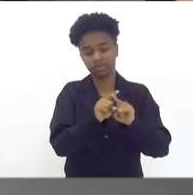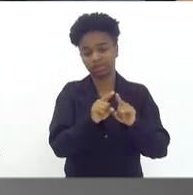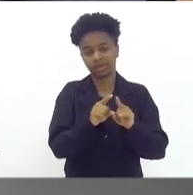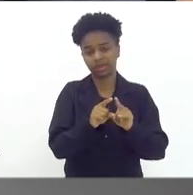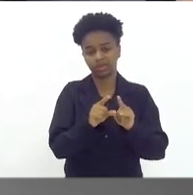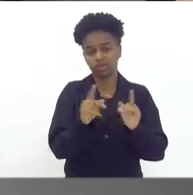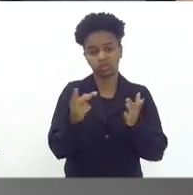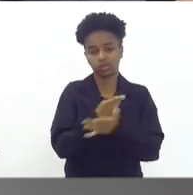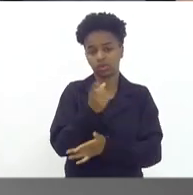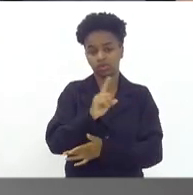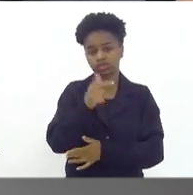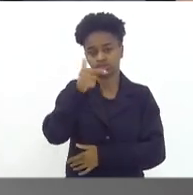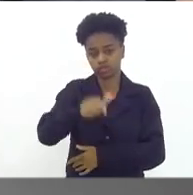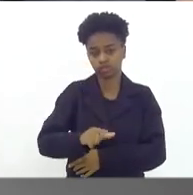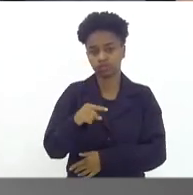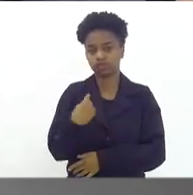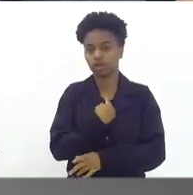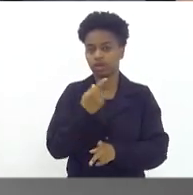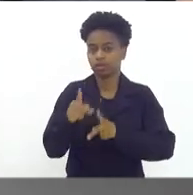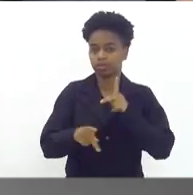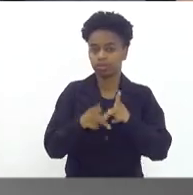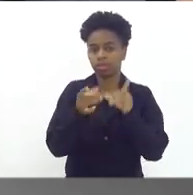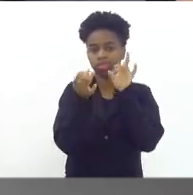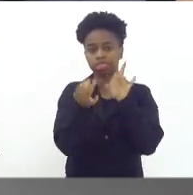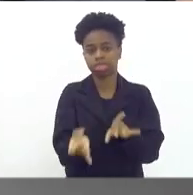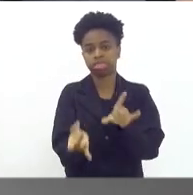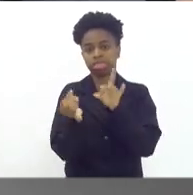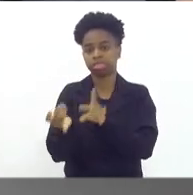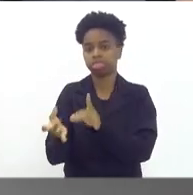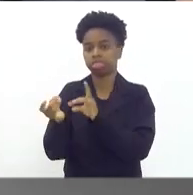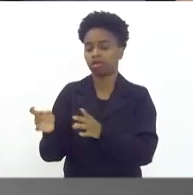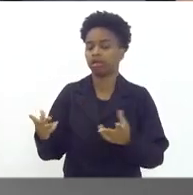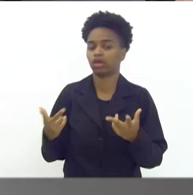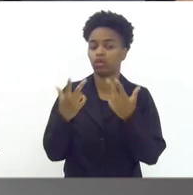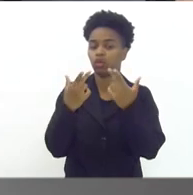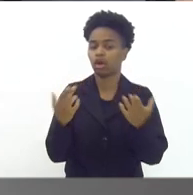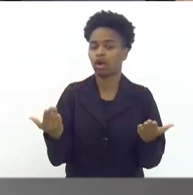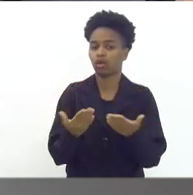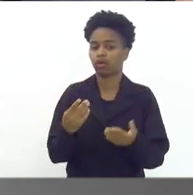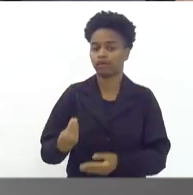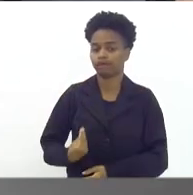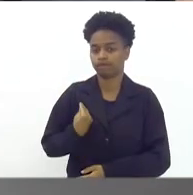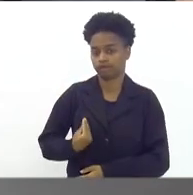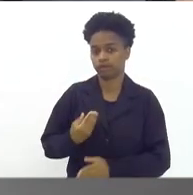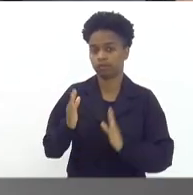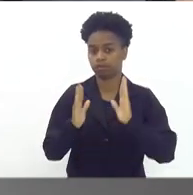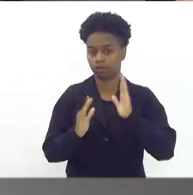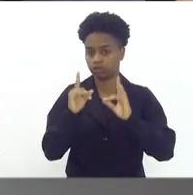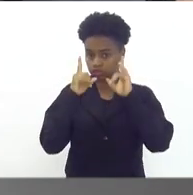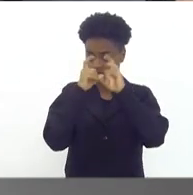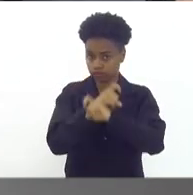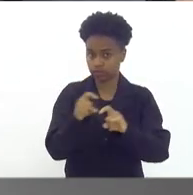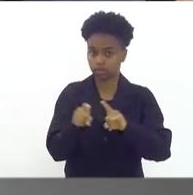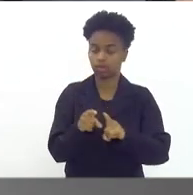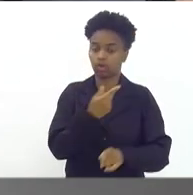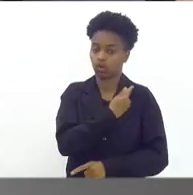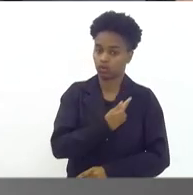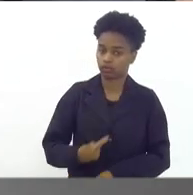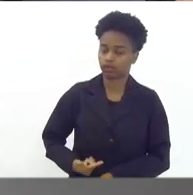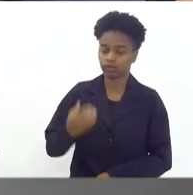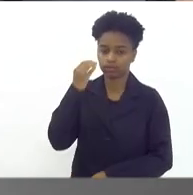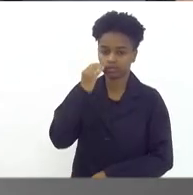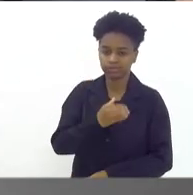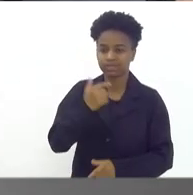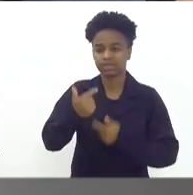vez a população Nossa do nosso Estado viver o momento que nós estamos vivendo momento difícil nosso Governador Cláudio Castro trabalhando